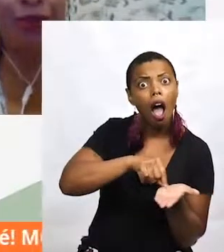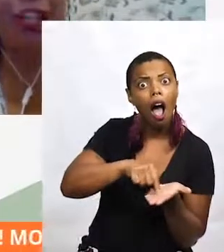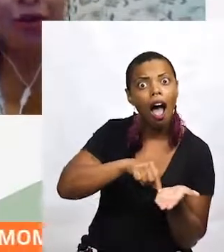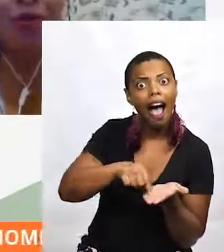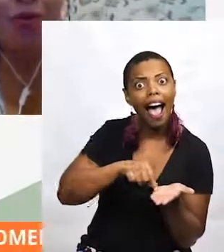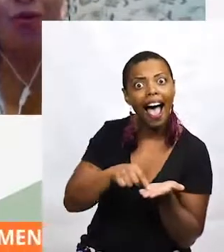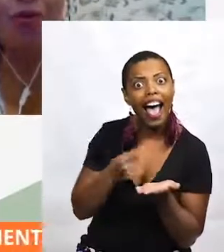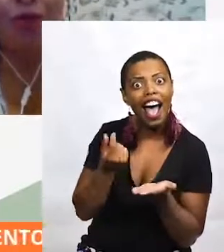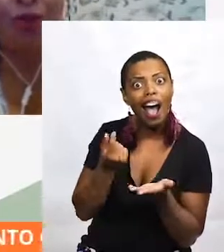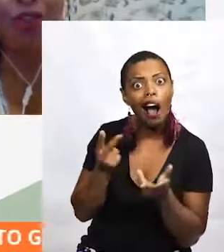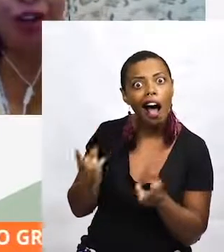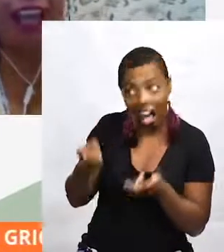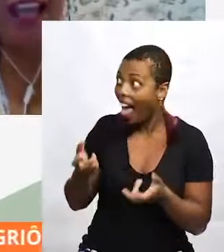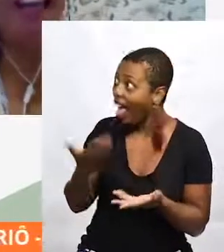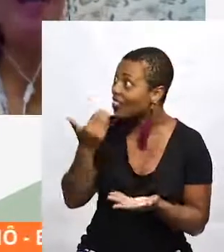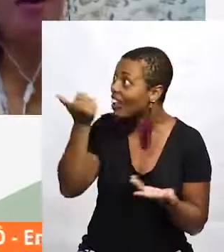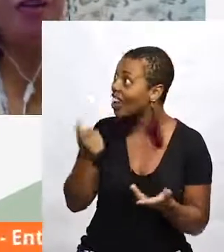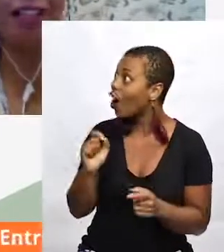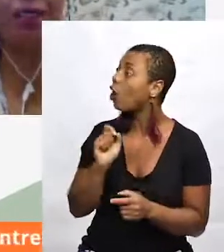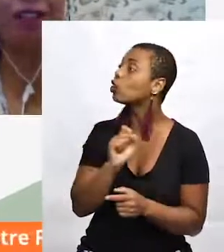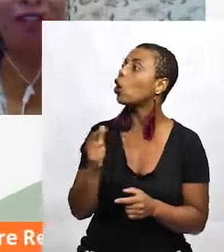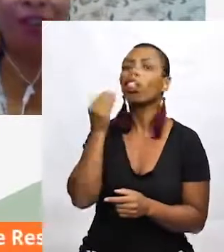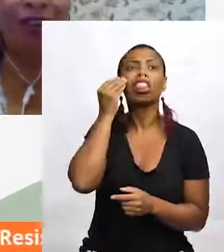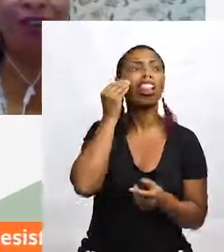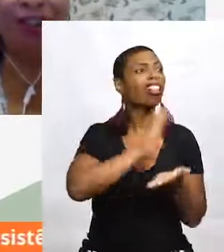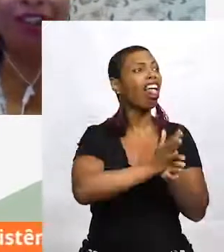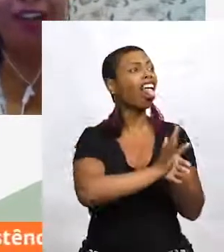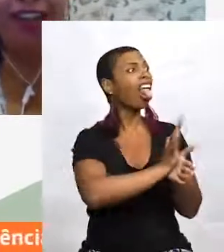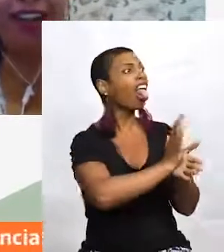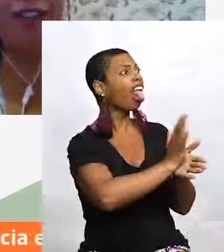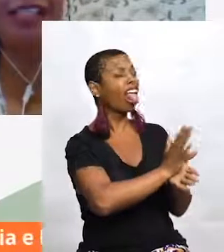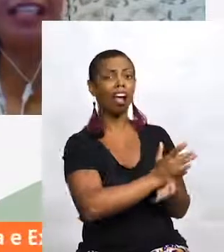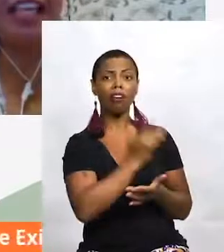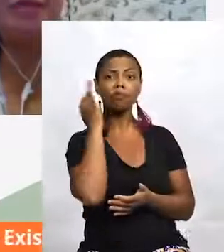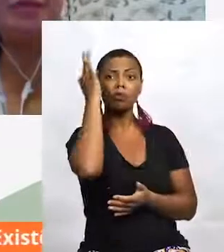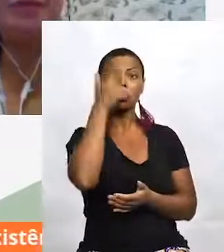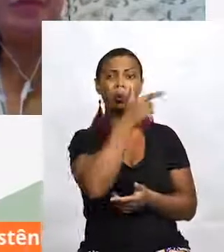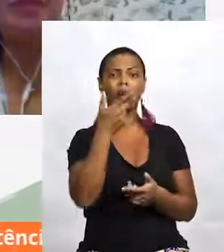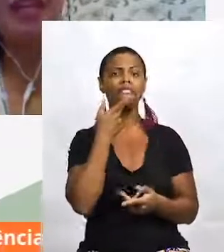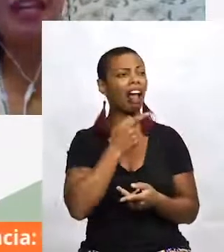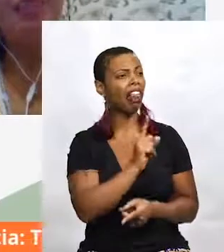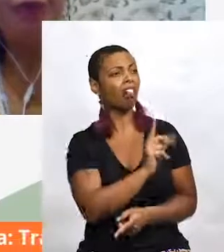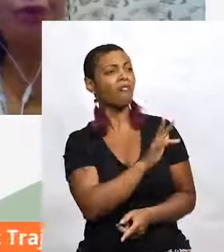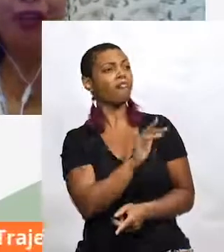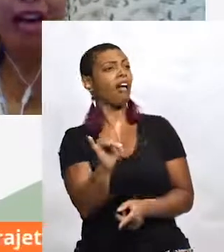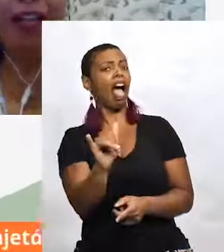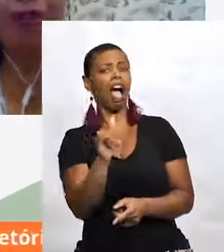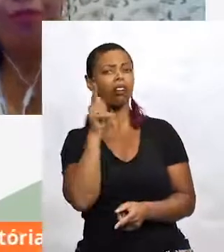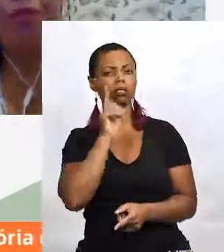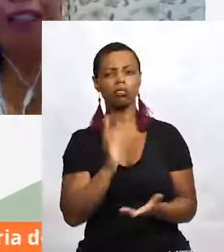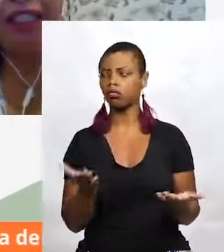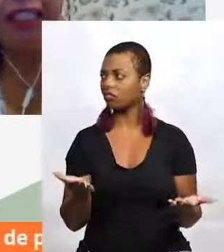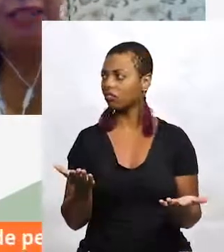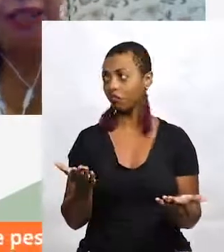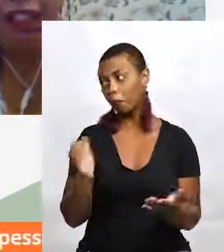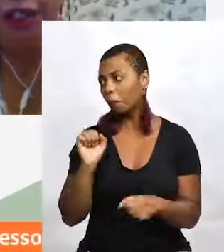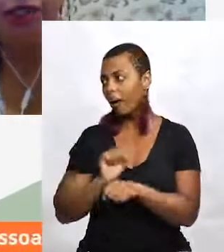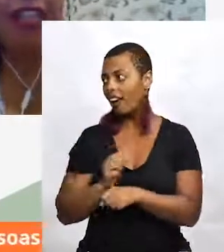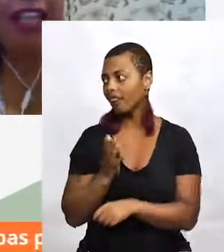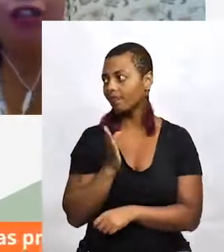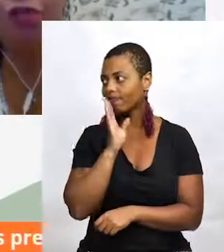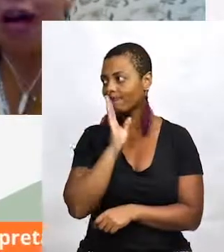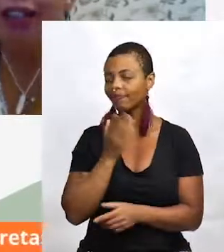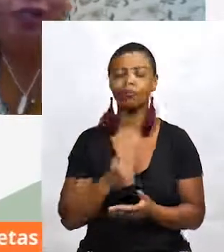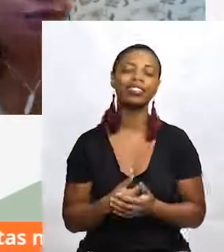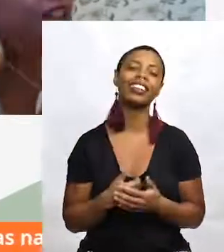querendo destruir o futuro de alguém com essas previsões de você não vai conseguir. E por outro lado, meninas,